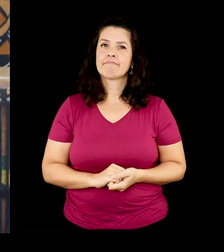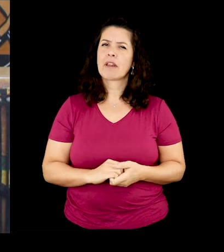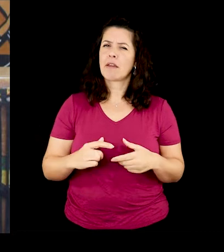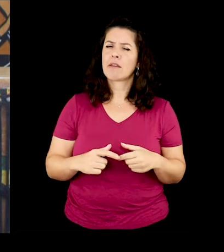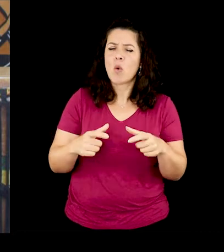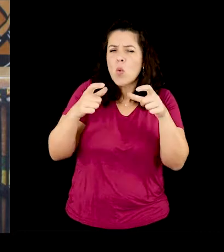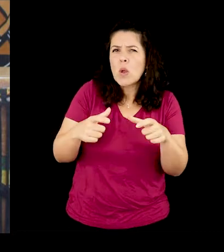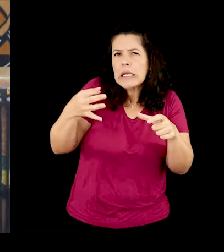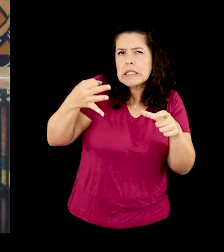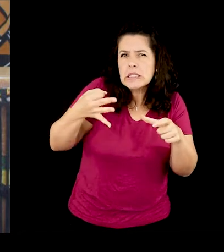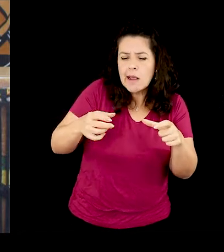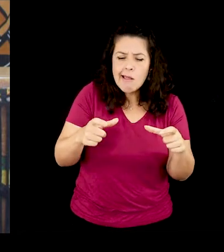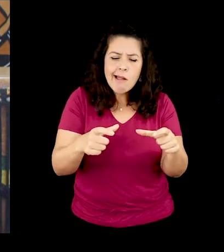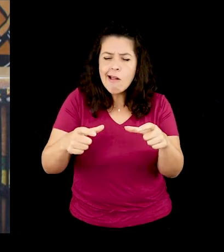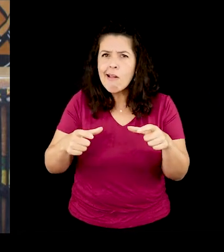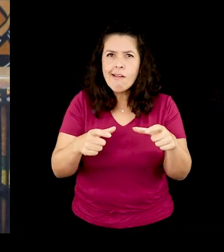Escolher uma boa posição.